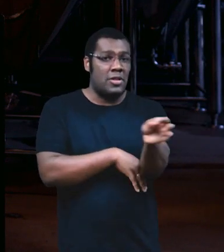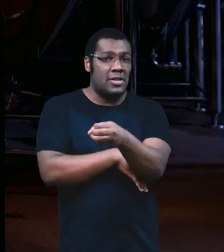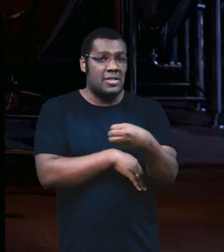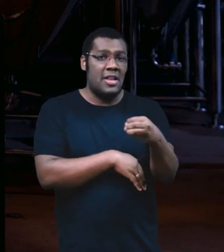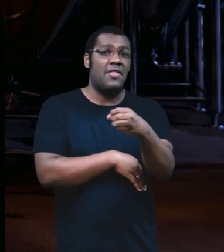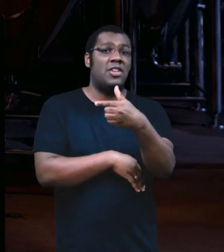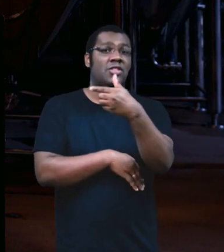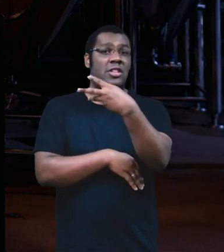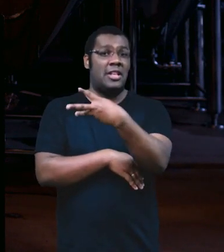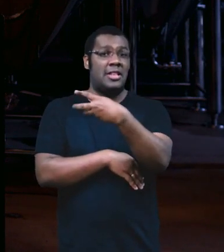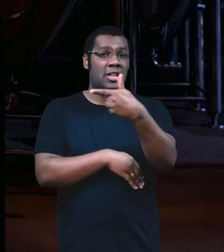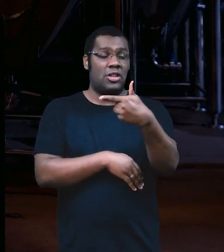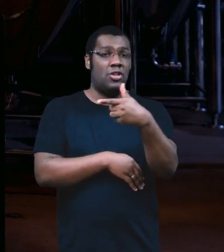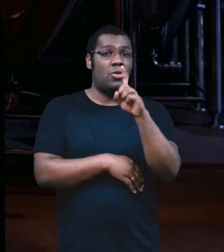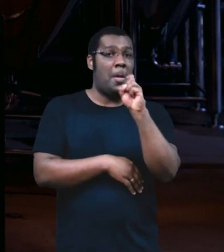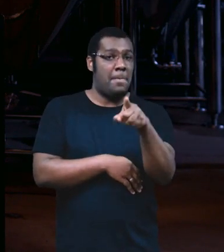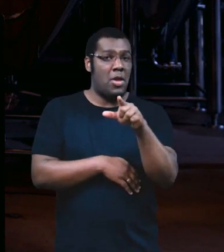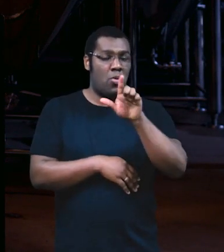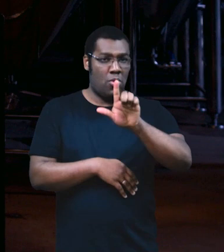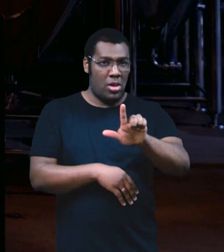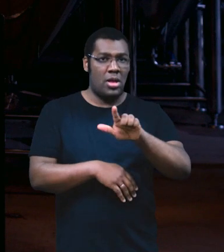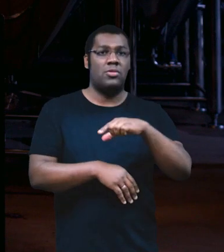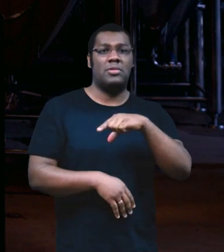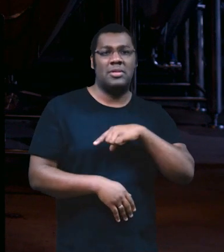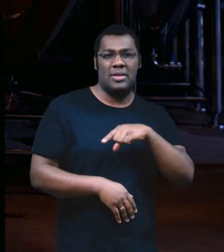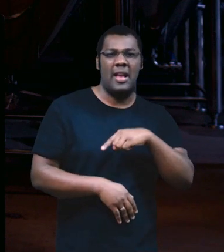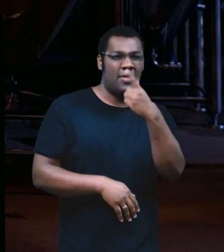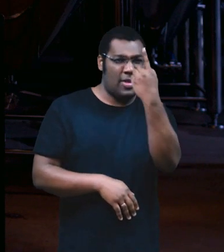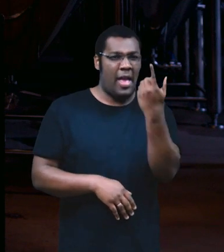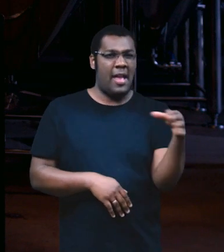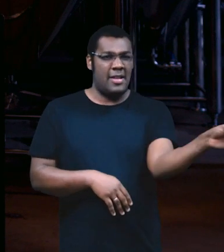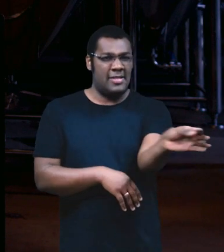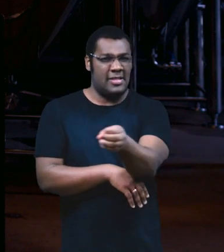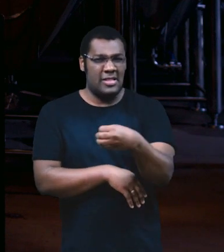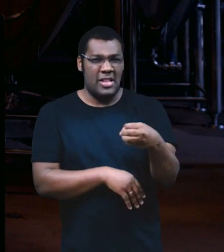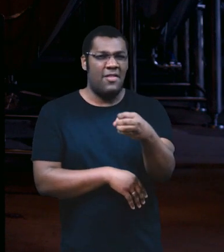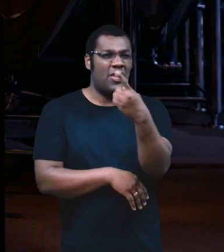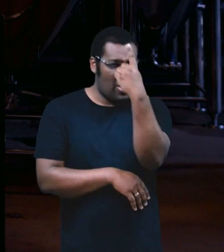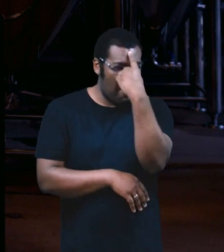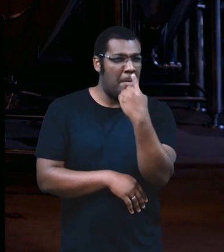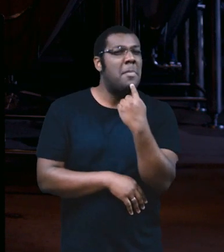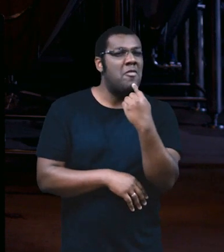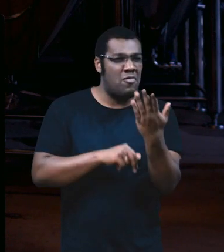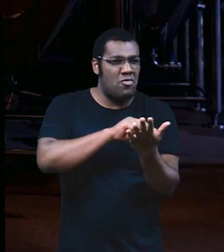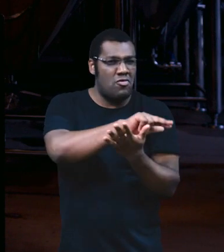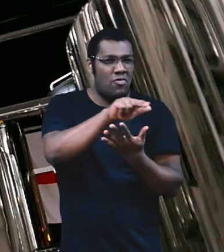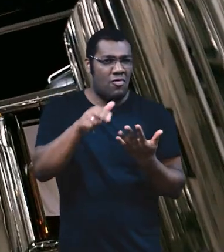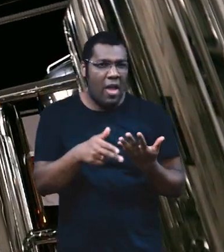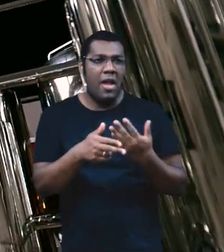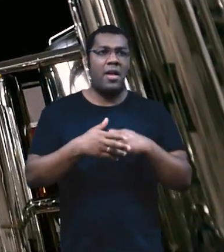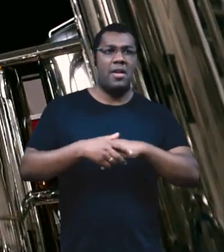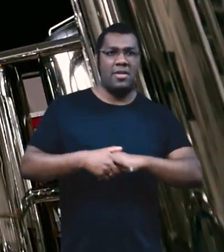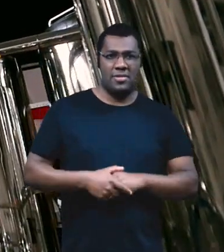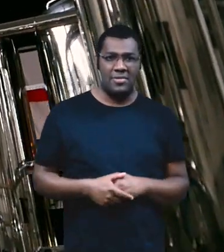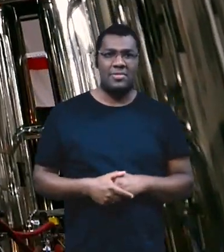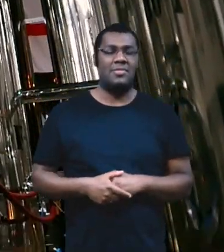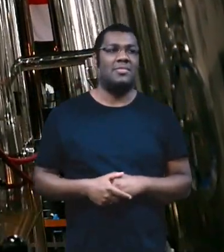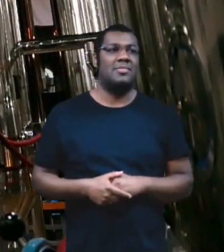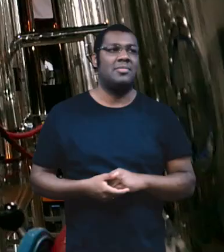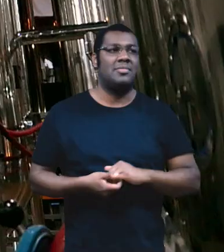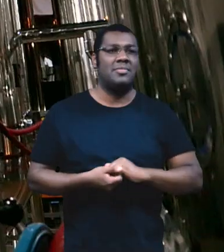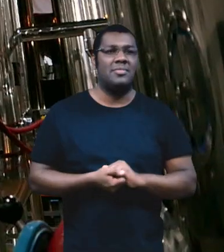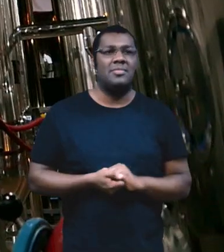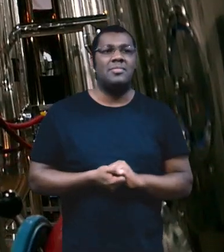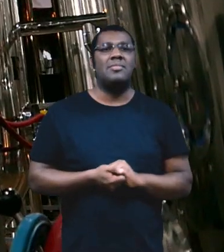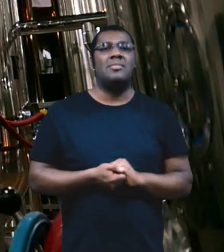E o que é bastante interessante, com formatos variados, para a gente poder trabalhar bem os estilos de cerveja.